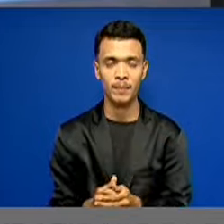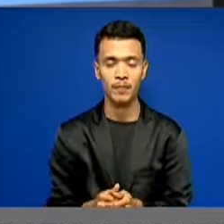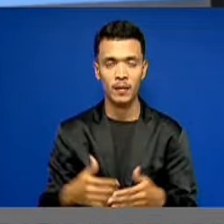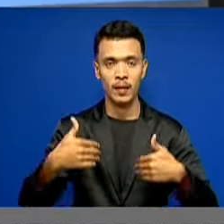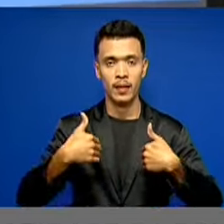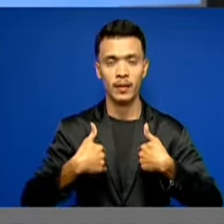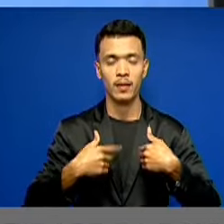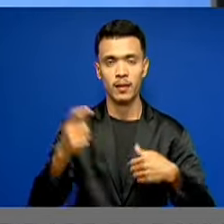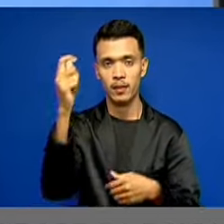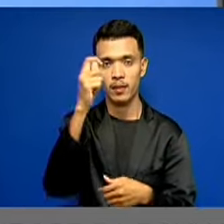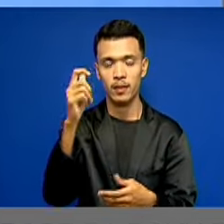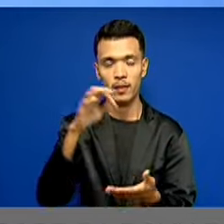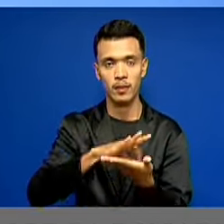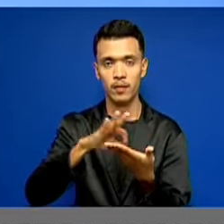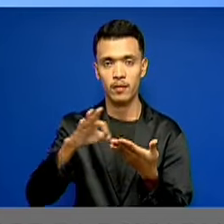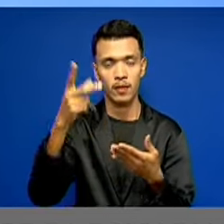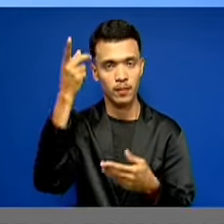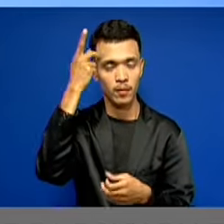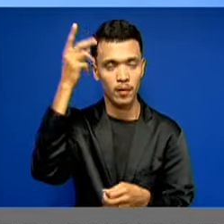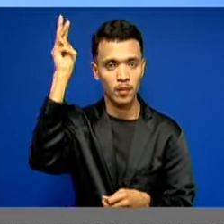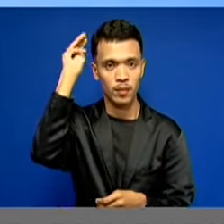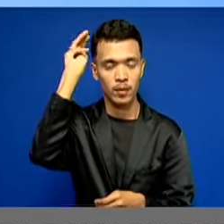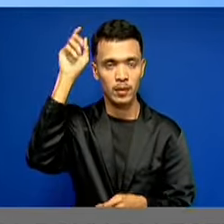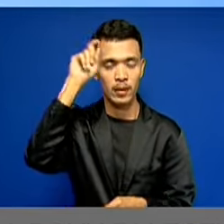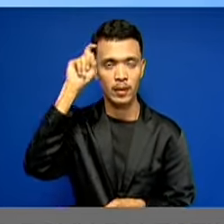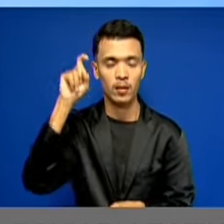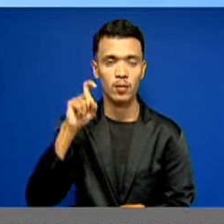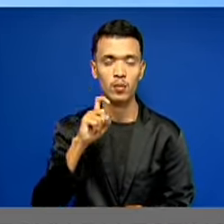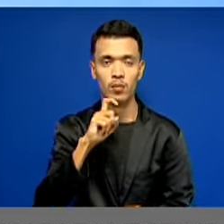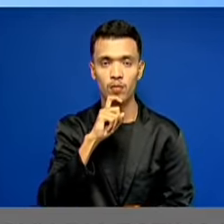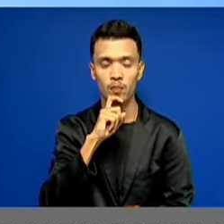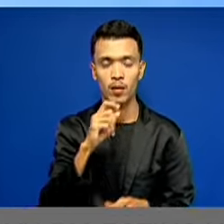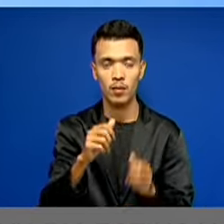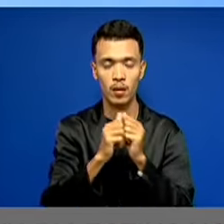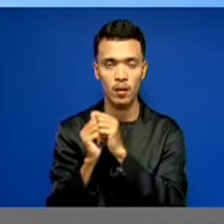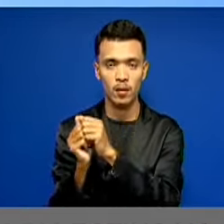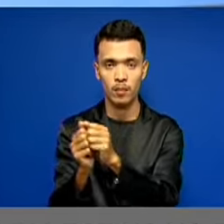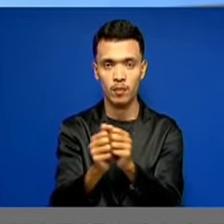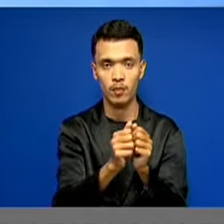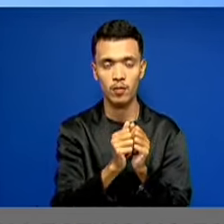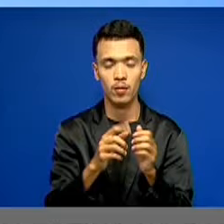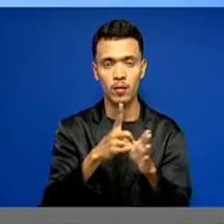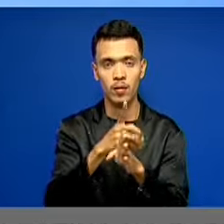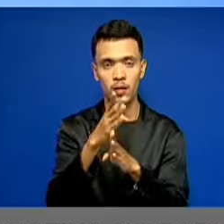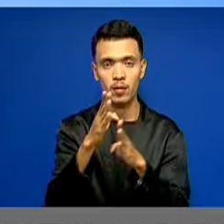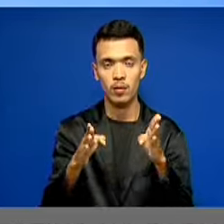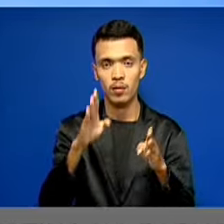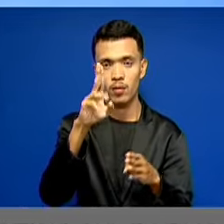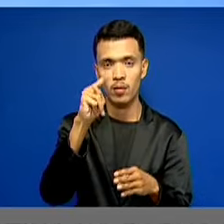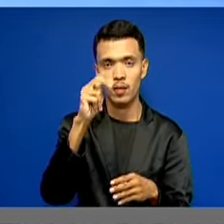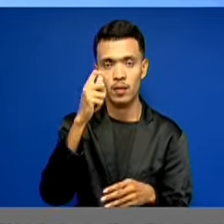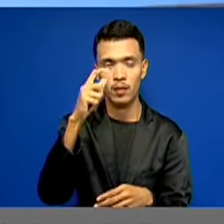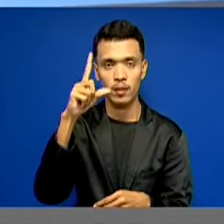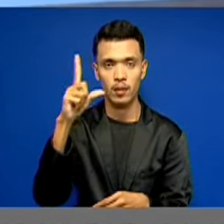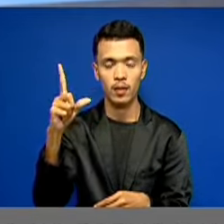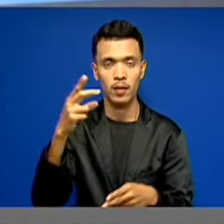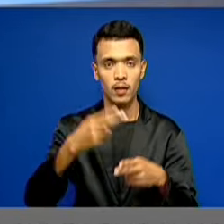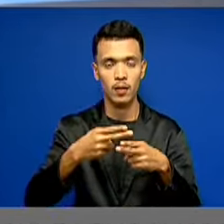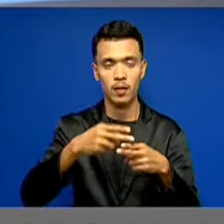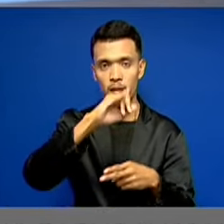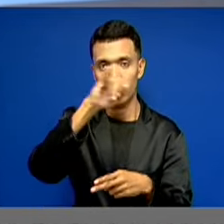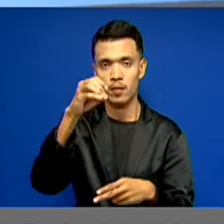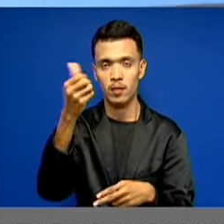Ia terça-feira, né, primeiro-ministro Kairala Xanana Guzmão acompanha o reitor UNTL João Soares Martins e o